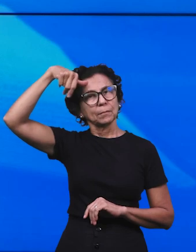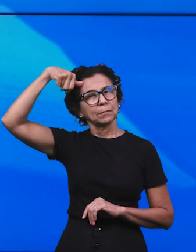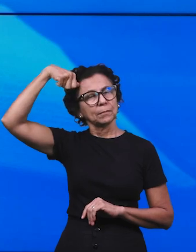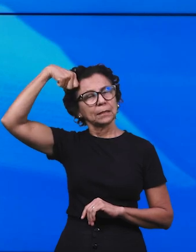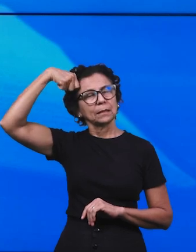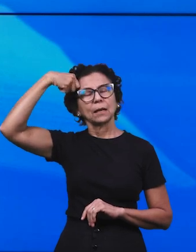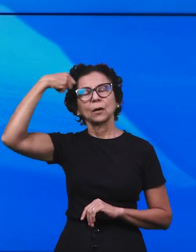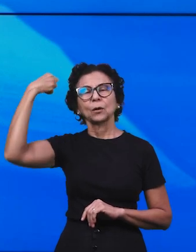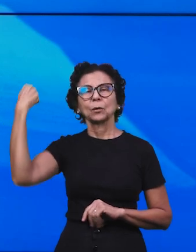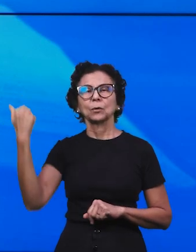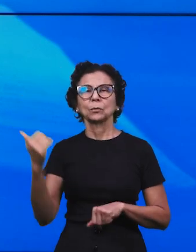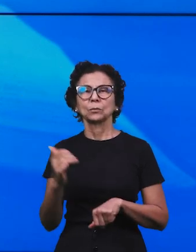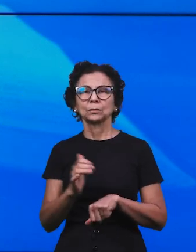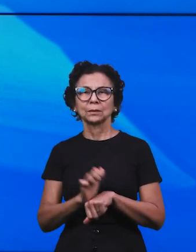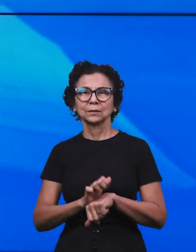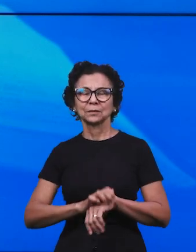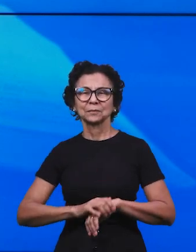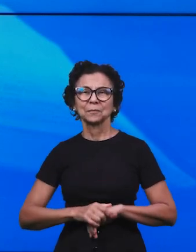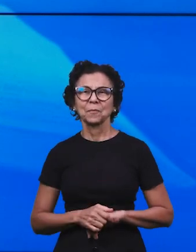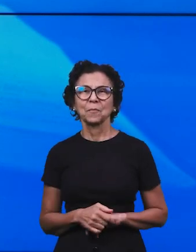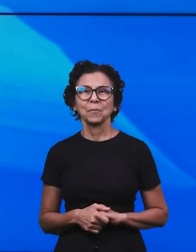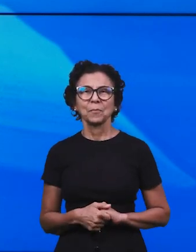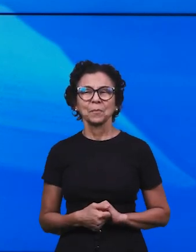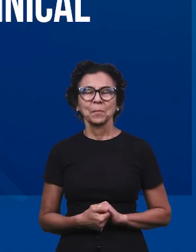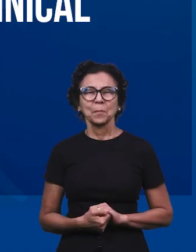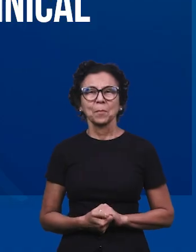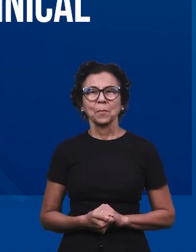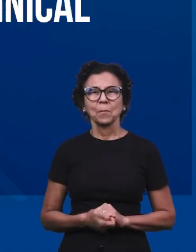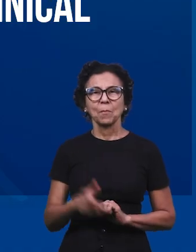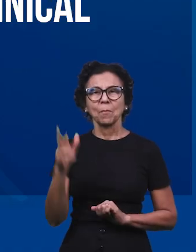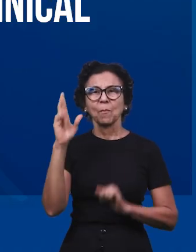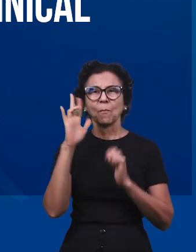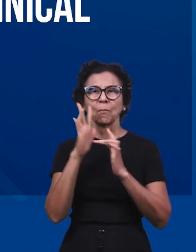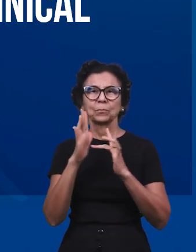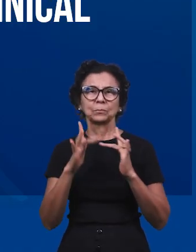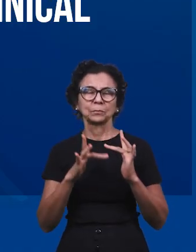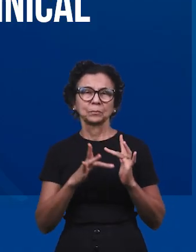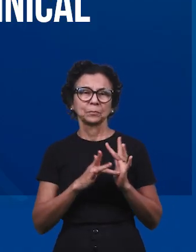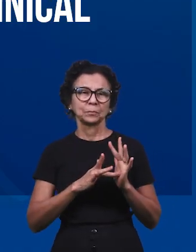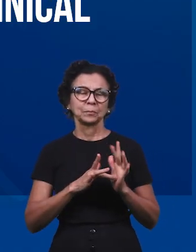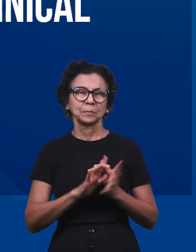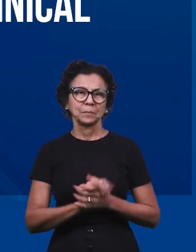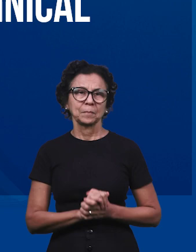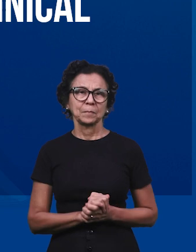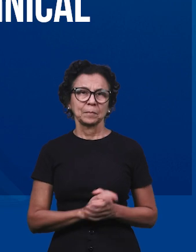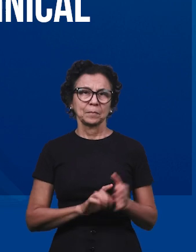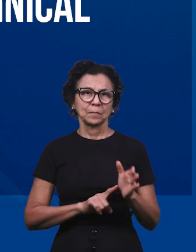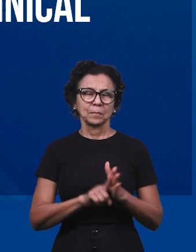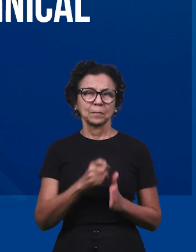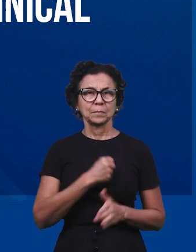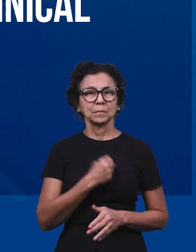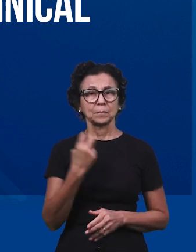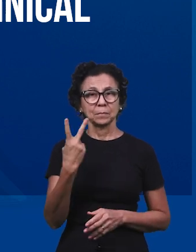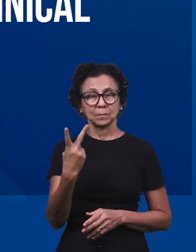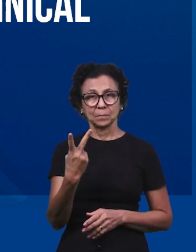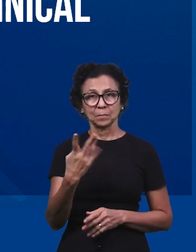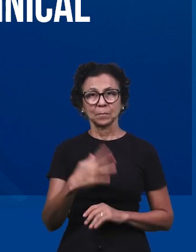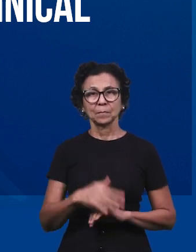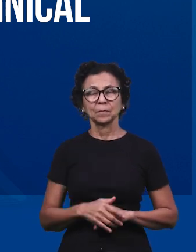A, respondida pela Victoria. A paz do Senhor, irmã. Irmãos, a paz do Senhor Jesus, respondendo à pergunta número